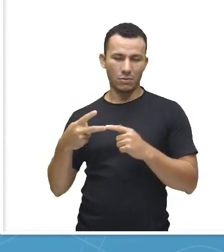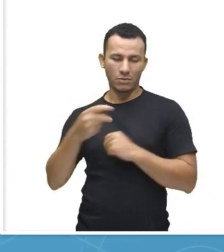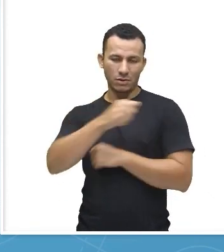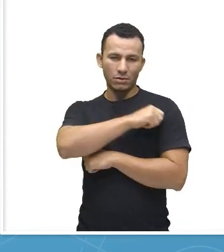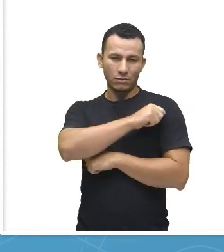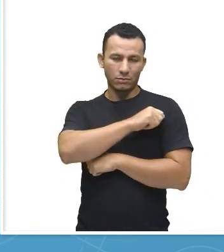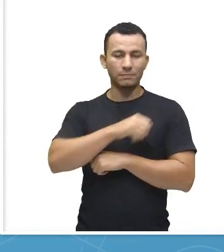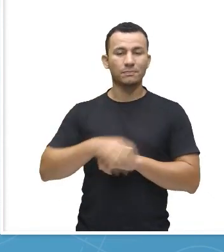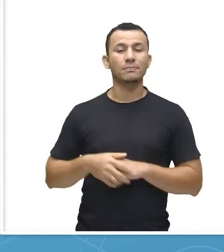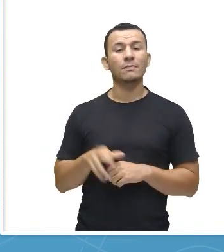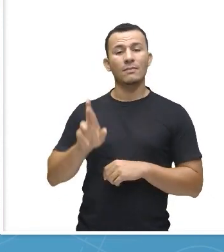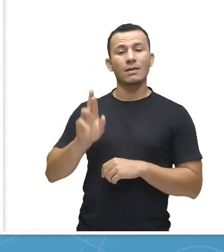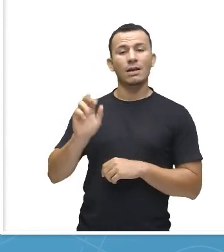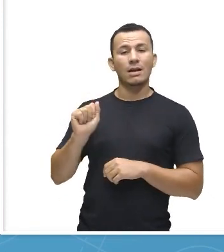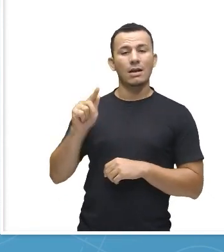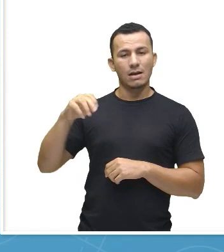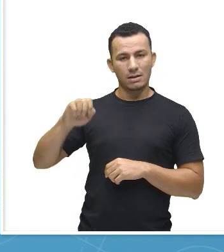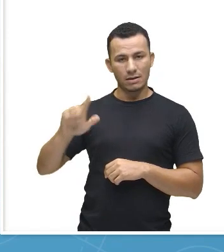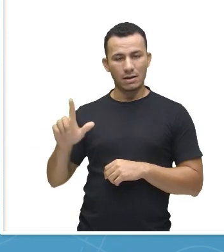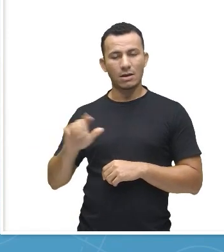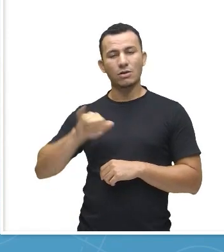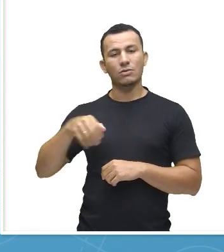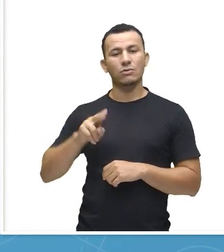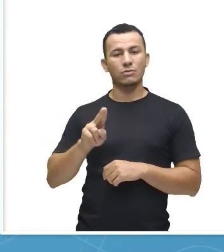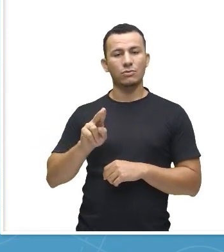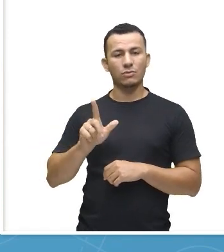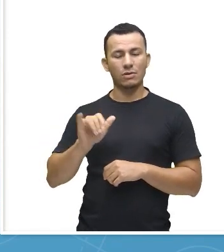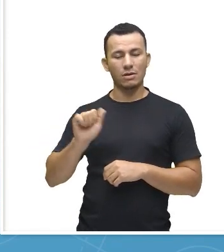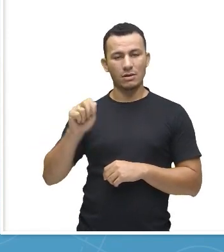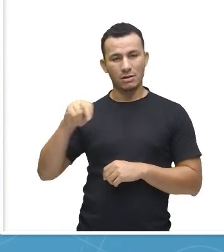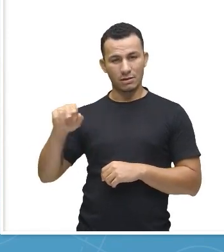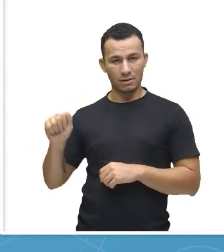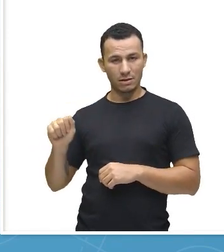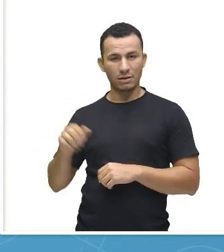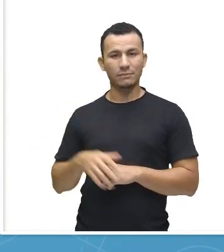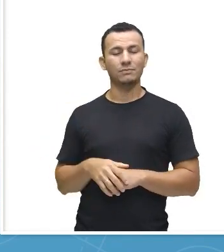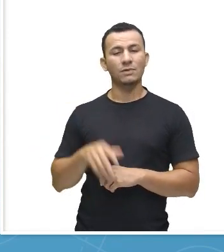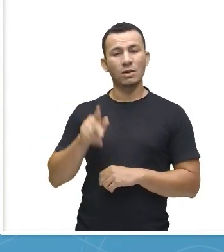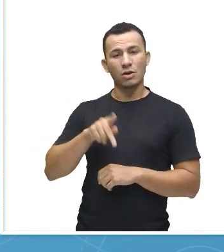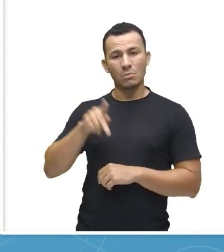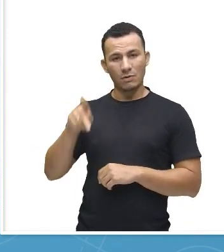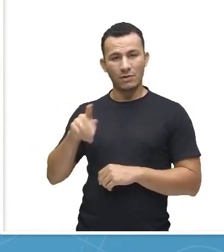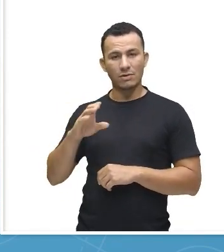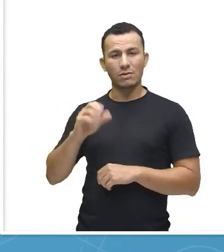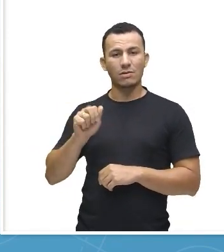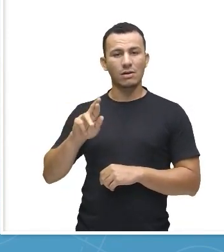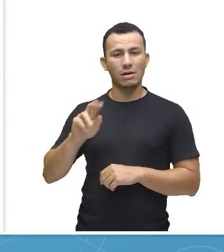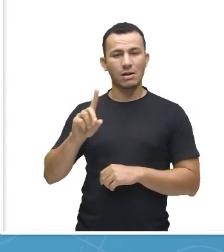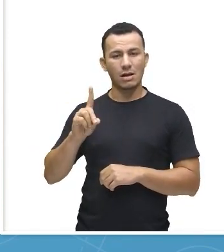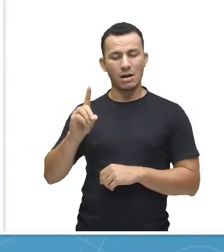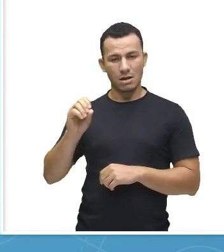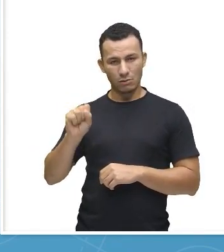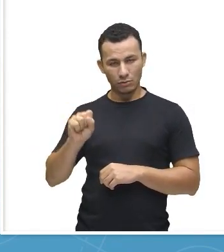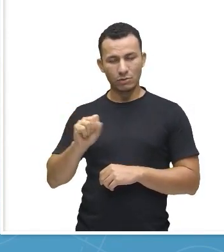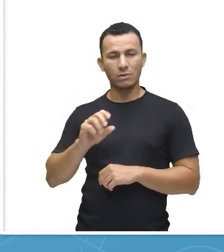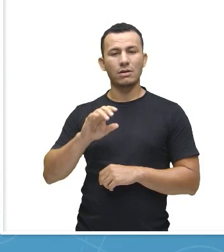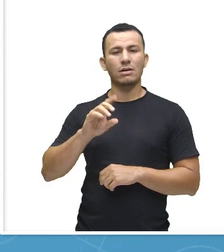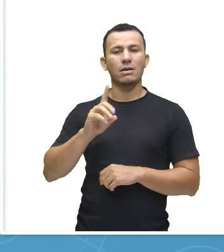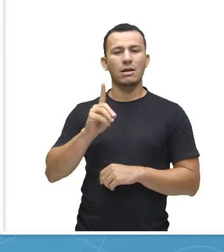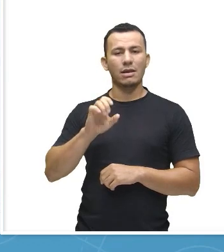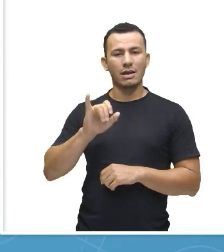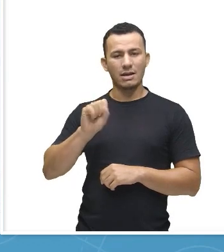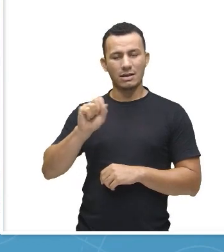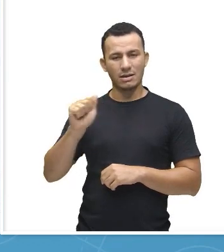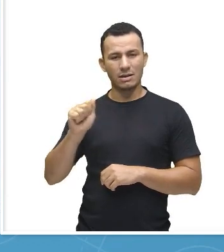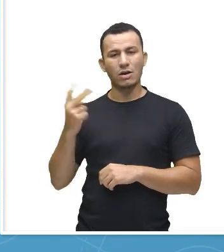Gabriel, Raquel, Juliana. Aí temos o professor Carlos e a professora Deísa, né? Ajudando aqui no chat,